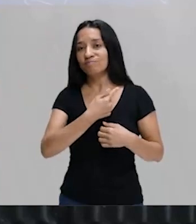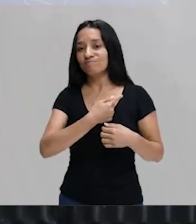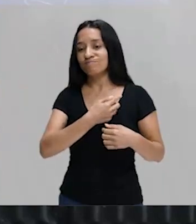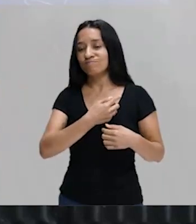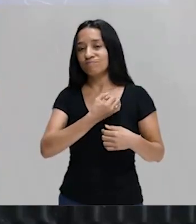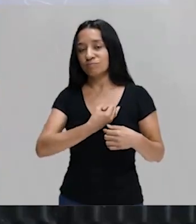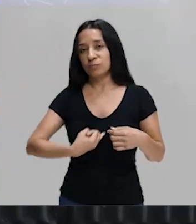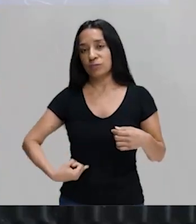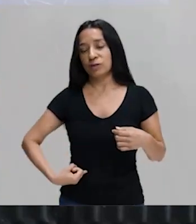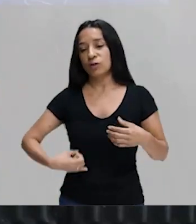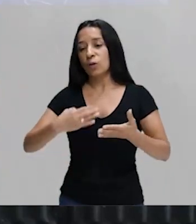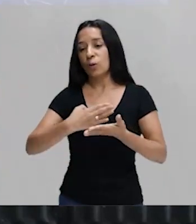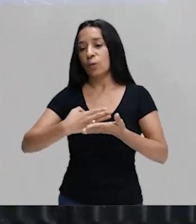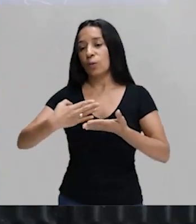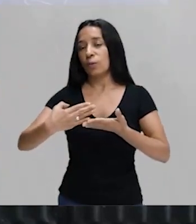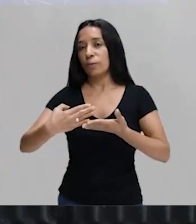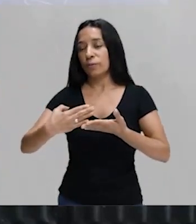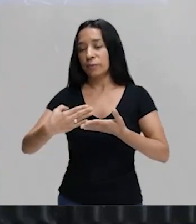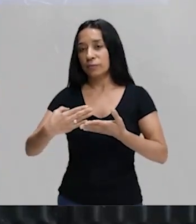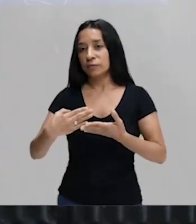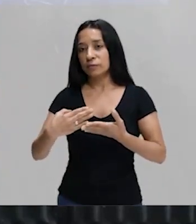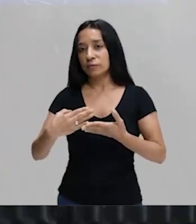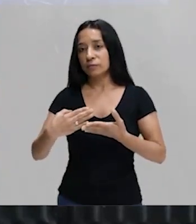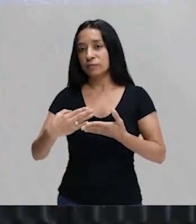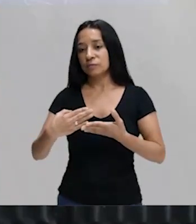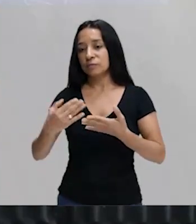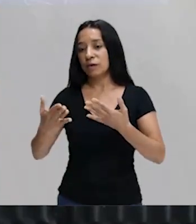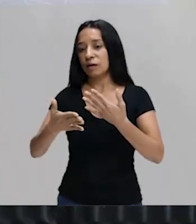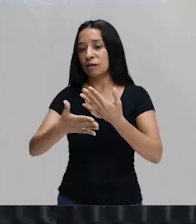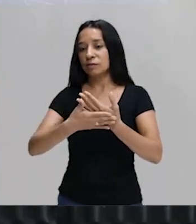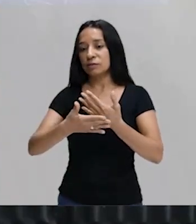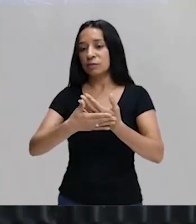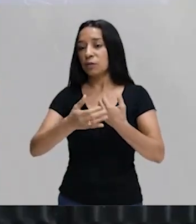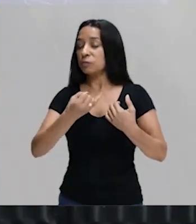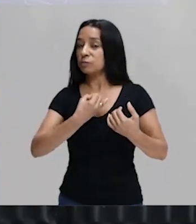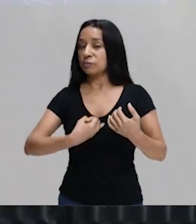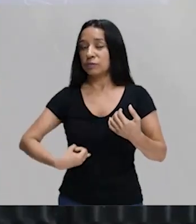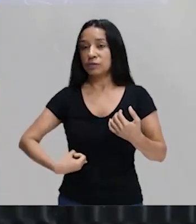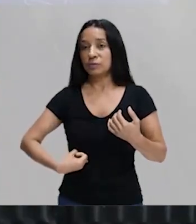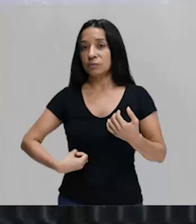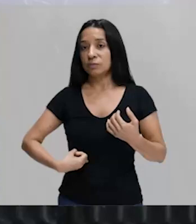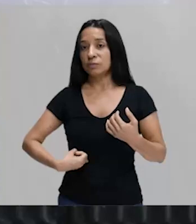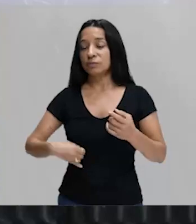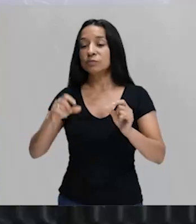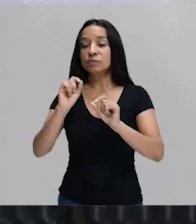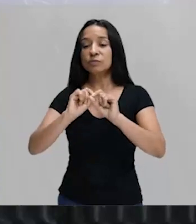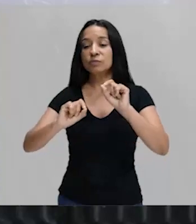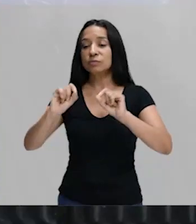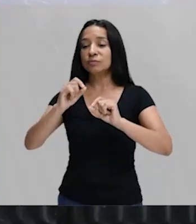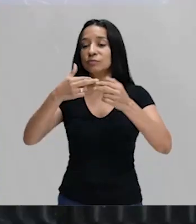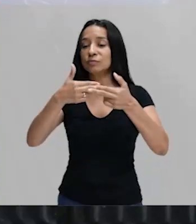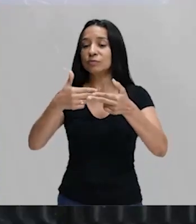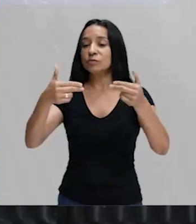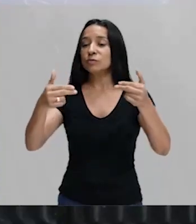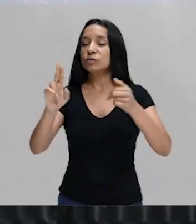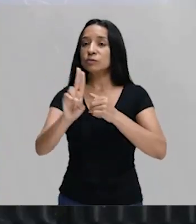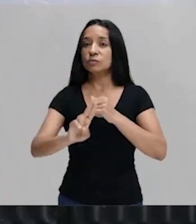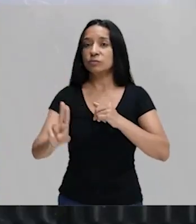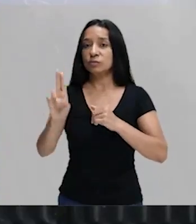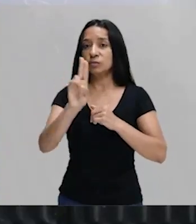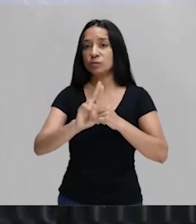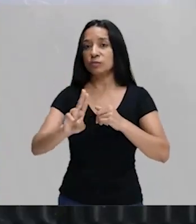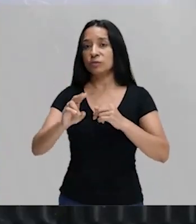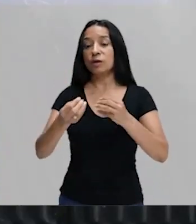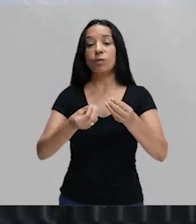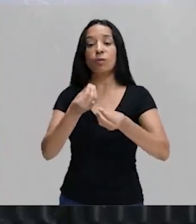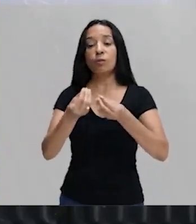ele passa diretamente para as mãos do imperador. E isso é um instrumento que ele utiliza como